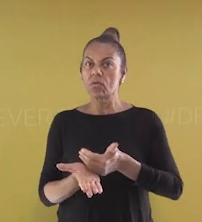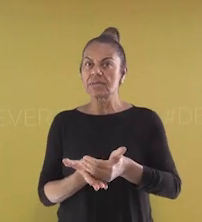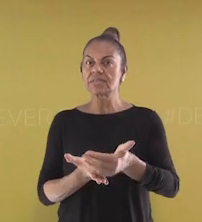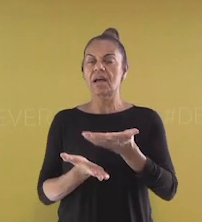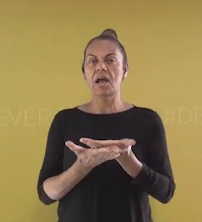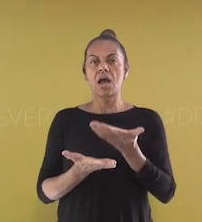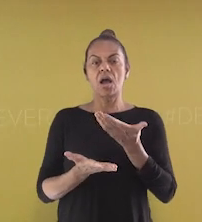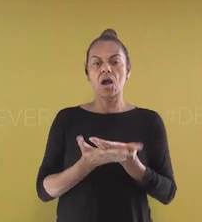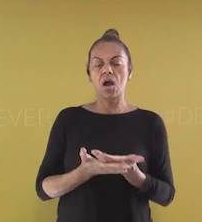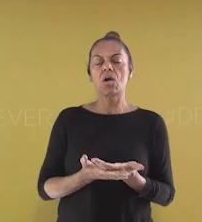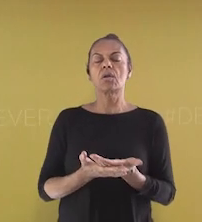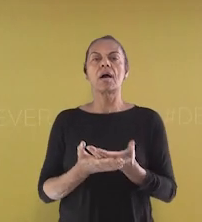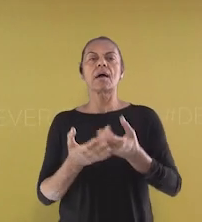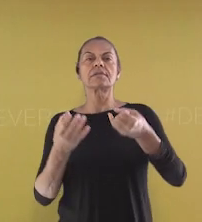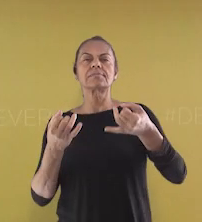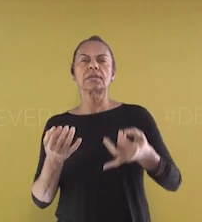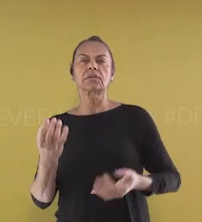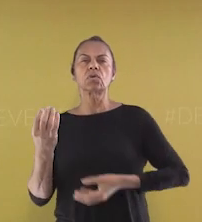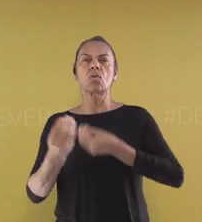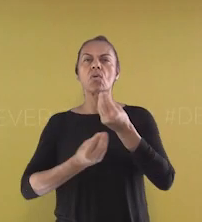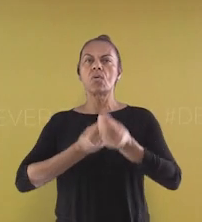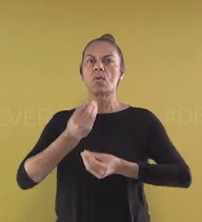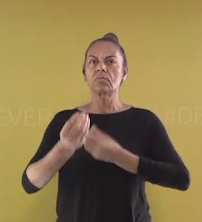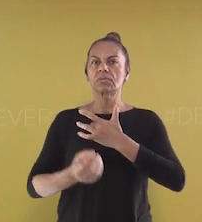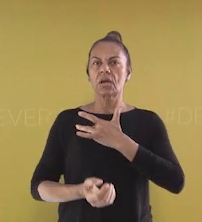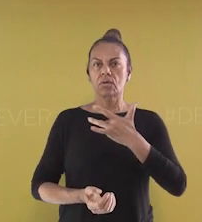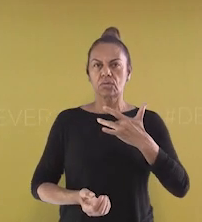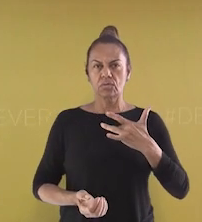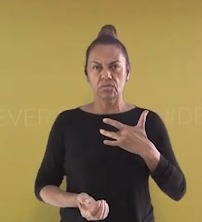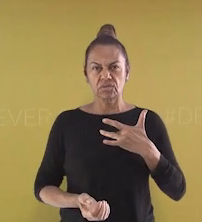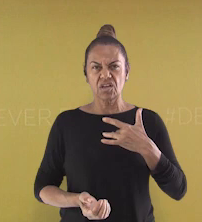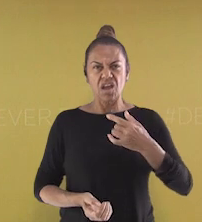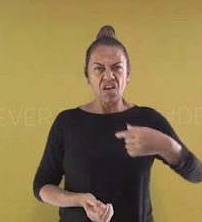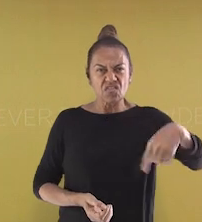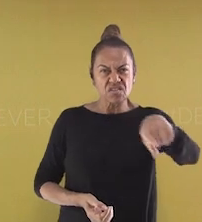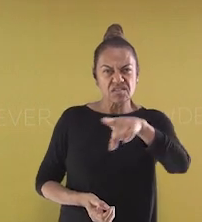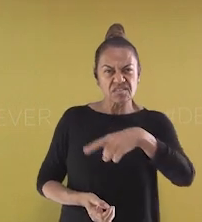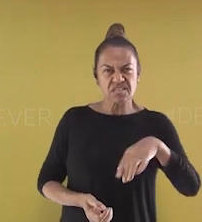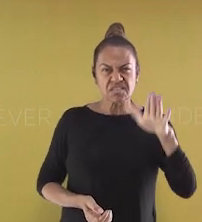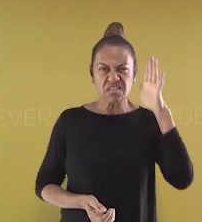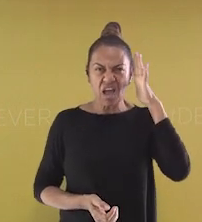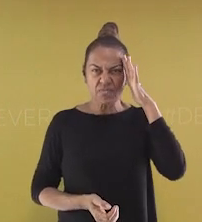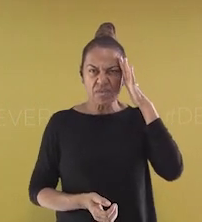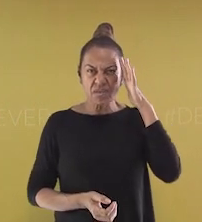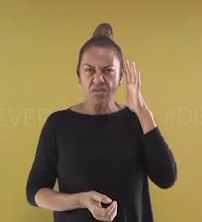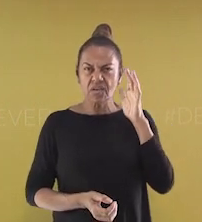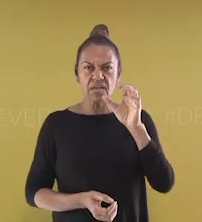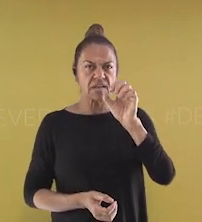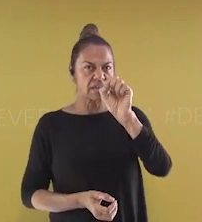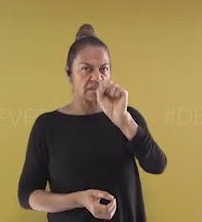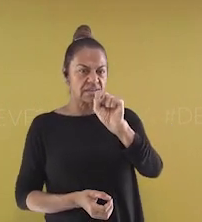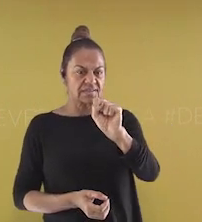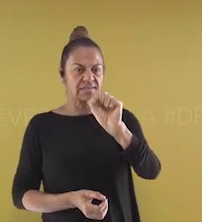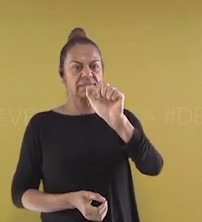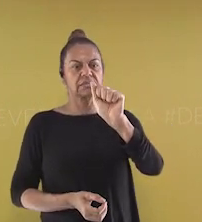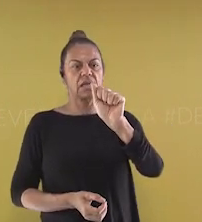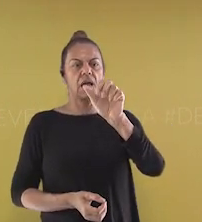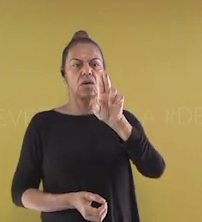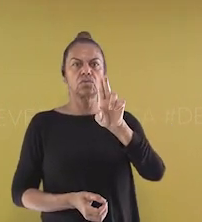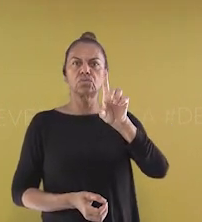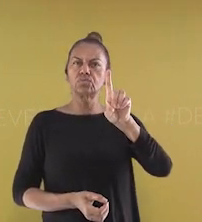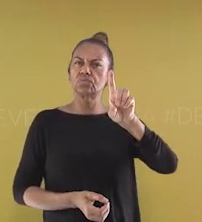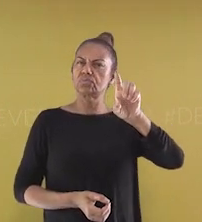Vamos começar nossa aula falando sobre saúde. Vocês sabem o que é saúde? Ou